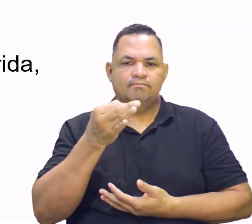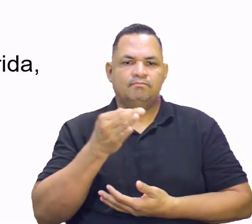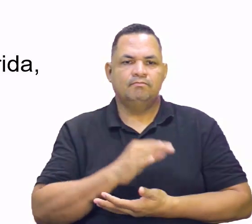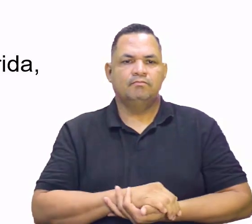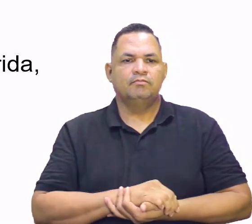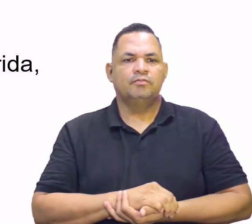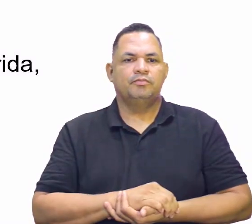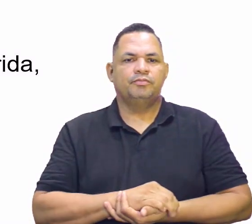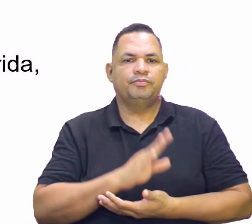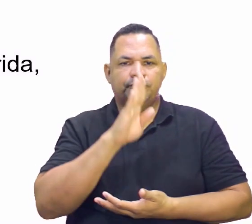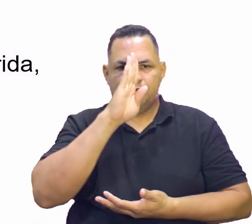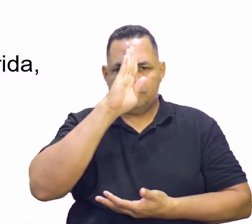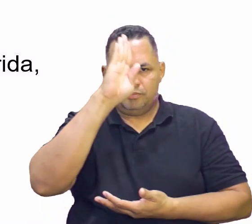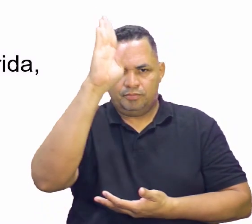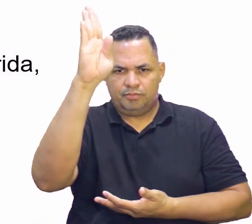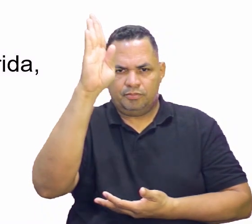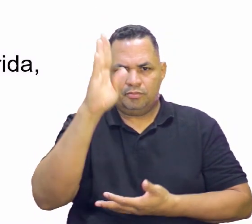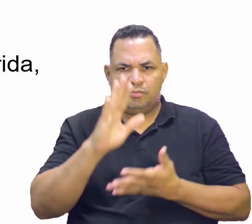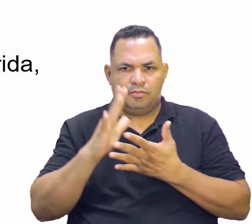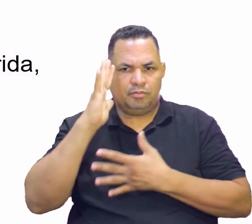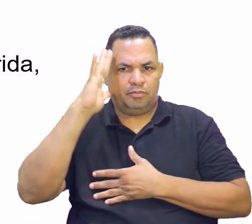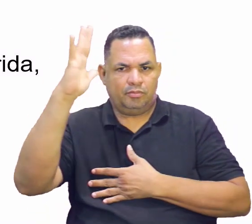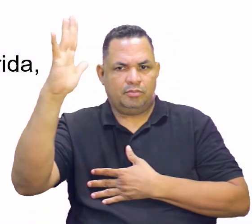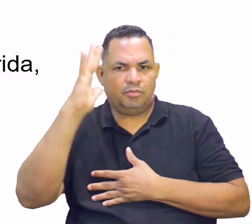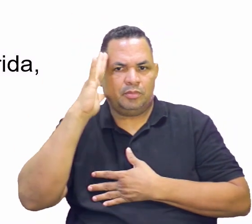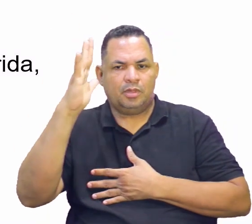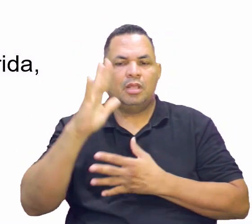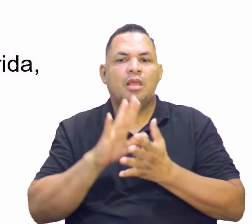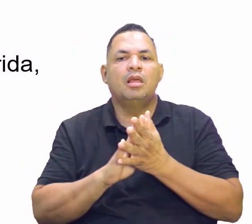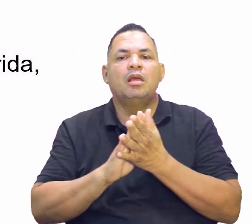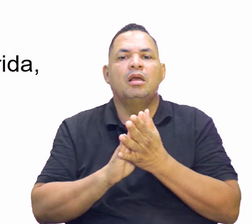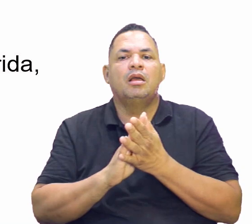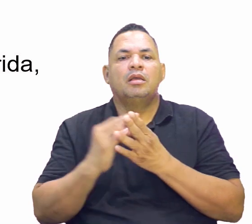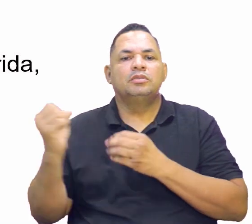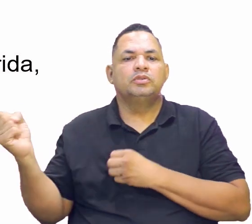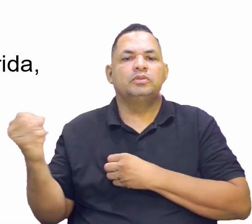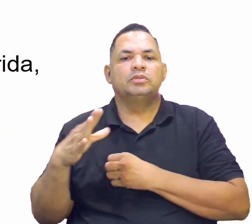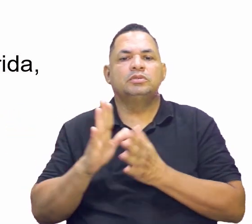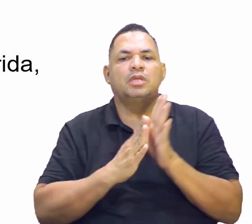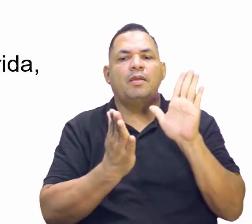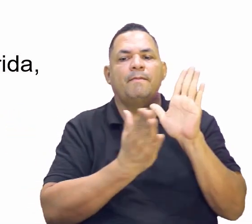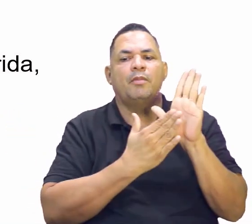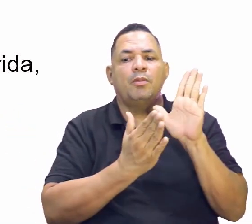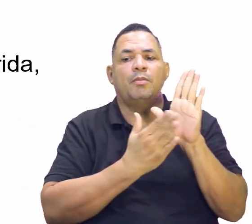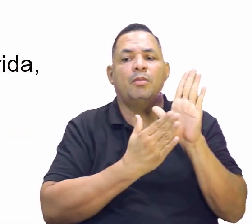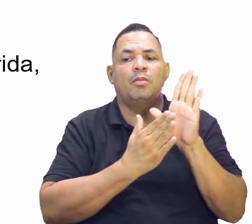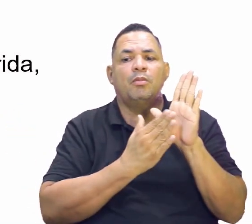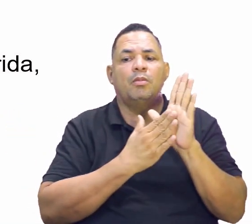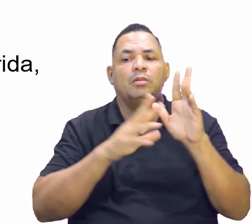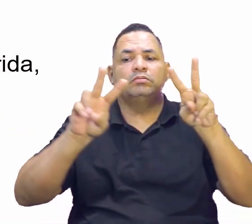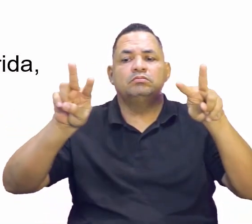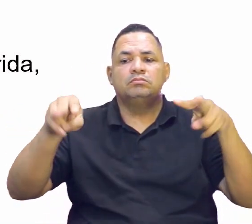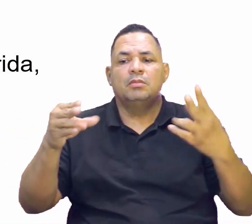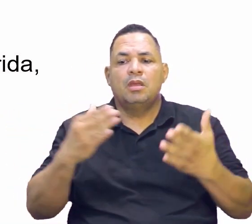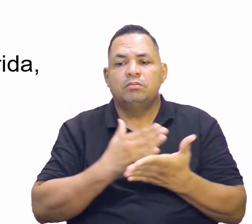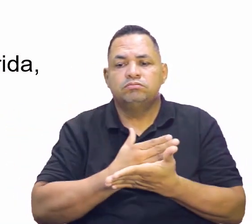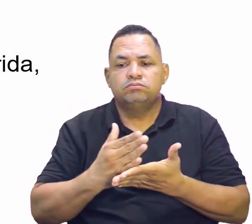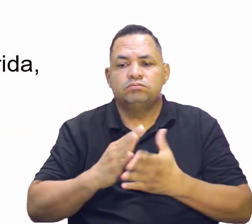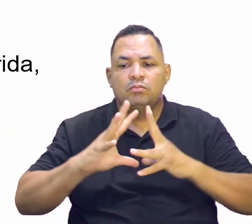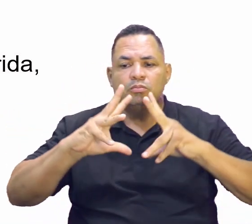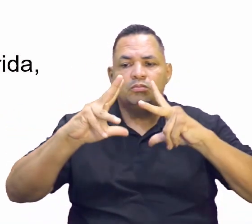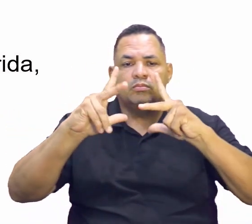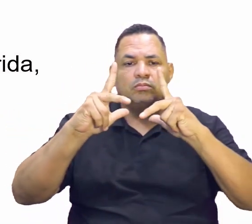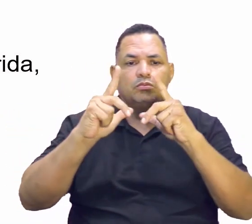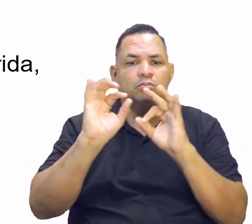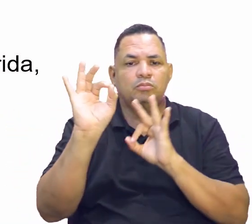Então vamos lá. As principais correntes de vanguarda e suas propostas temáticas. Agora começa toda